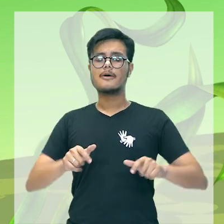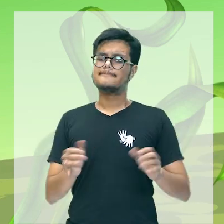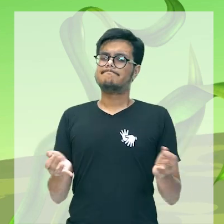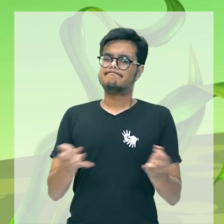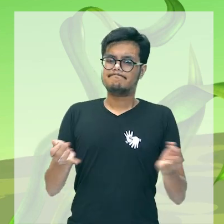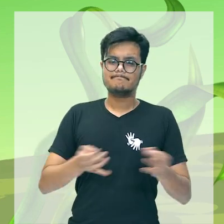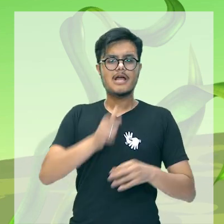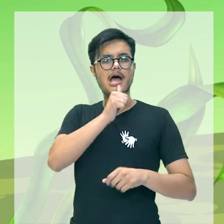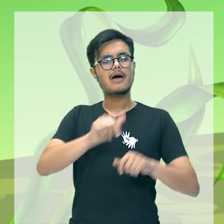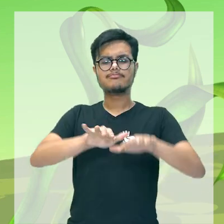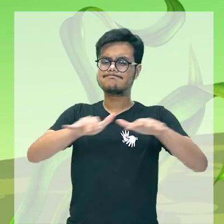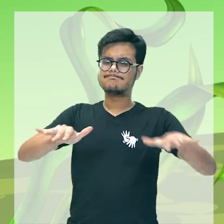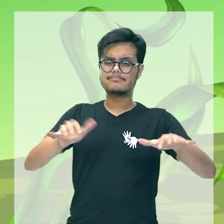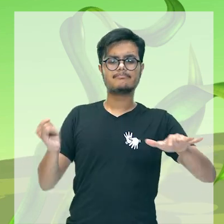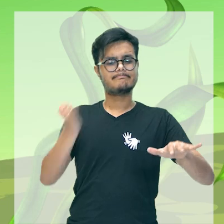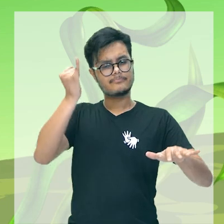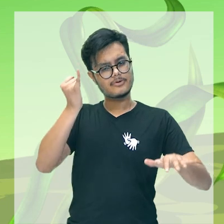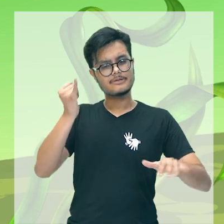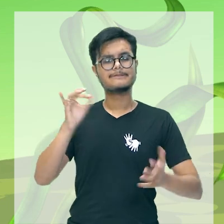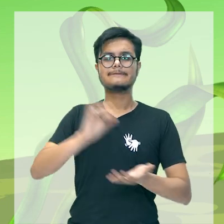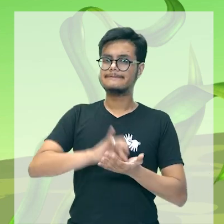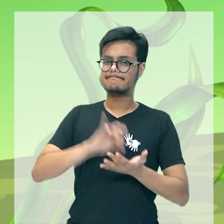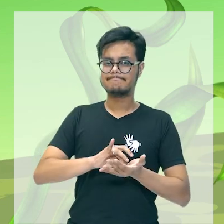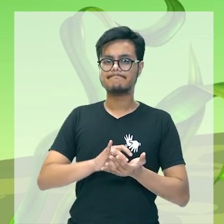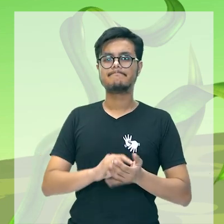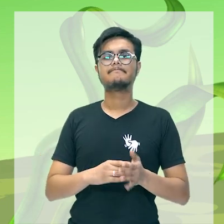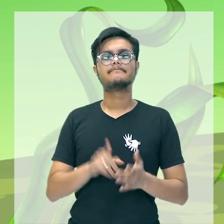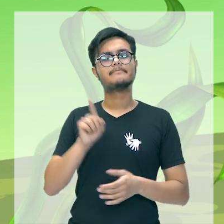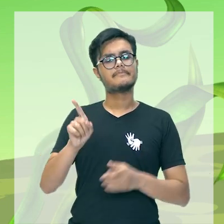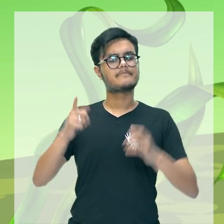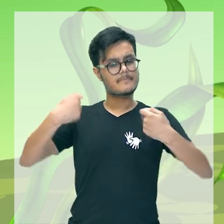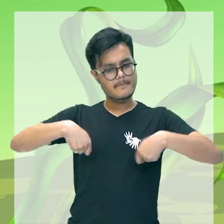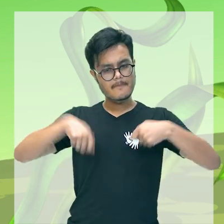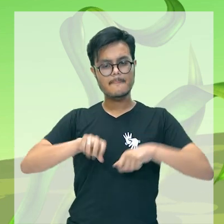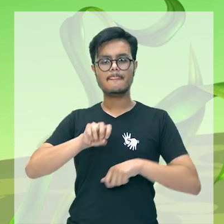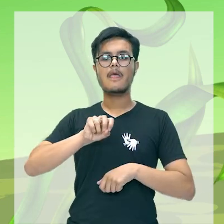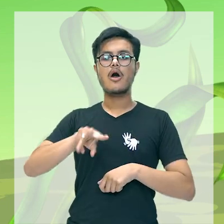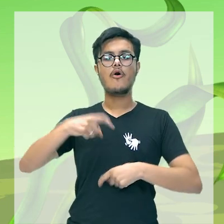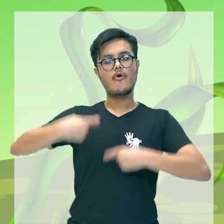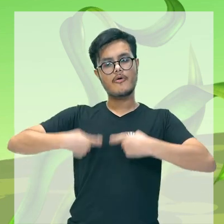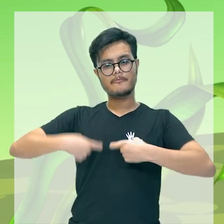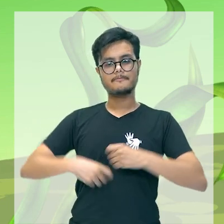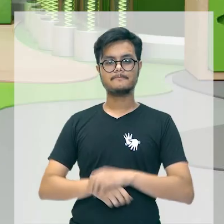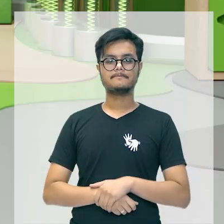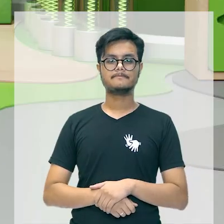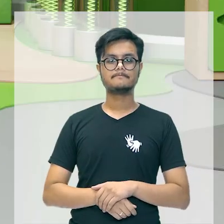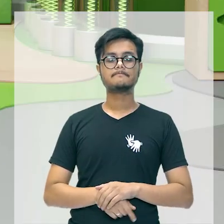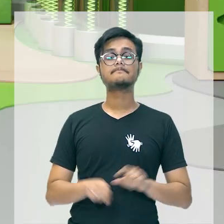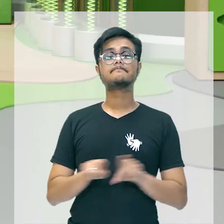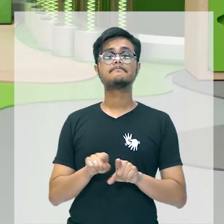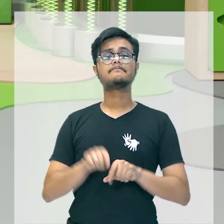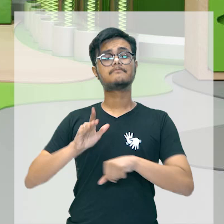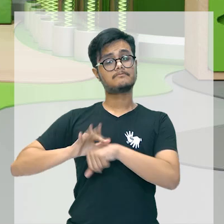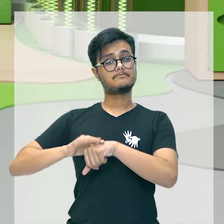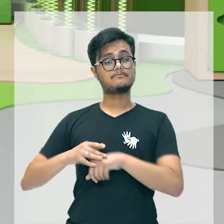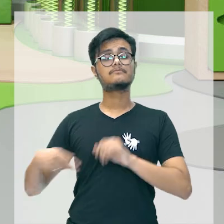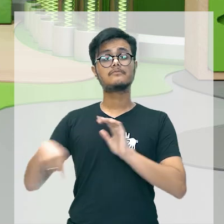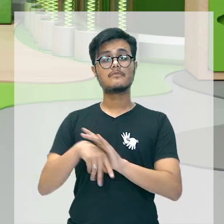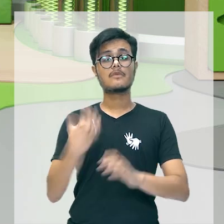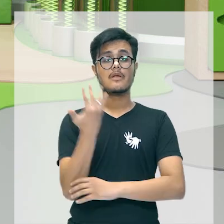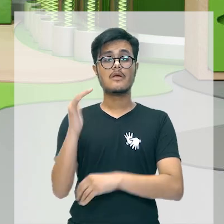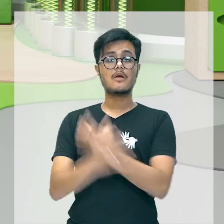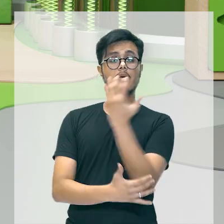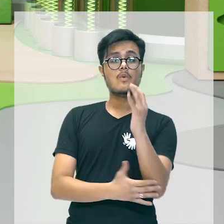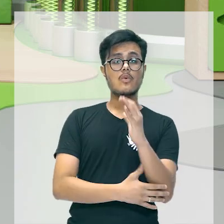para eles, né? É importante esse ambiente aquático, úmido, porque eles ainda precisam, né? A gente vai falar um pouquinho agora